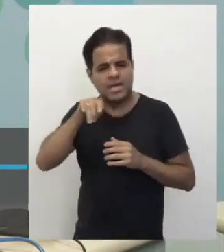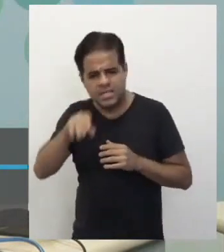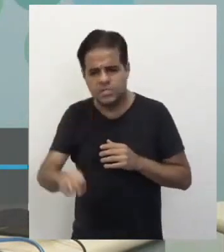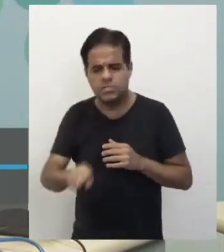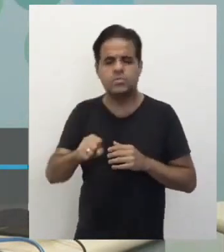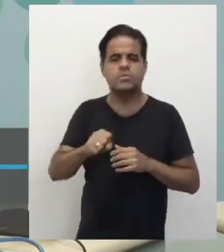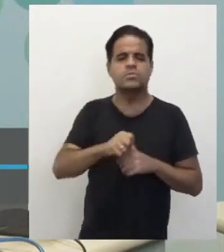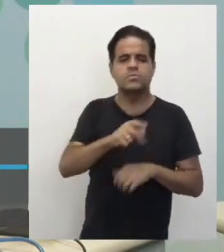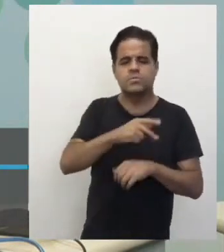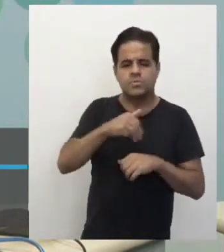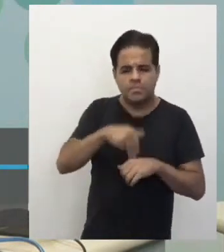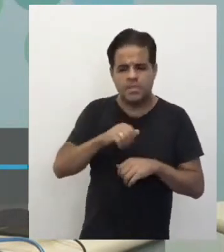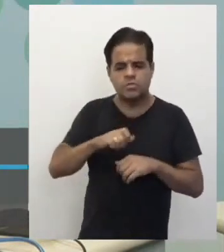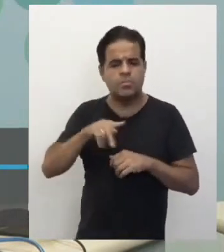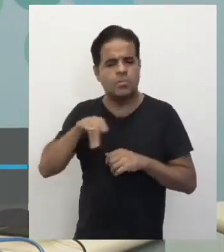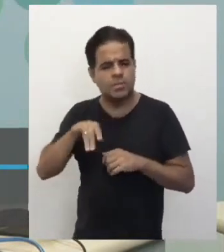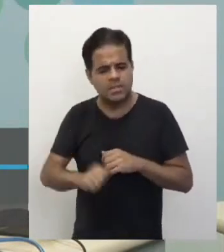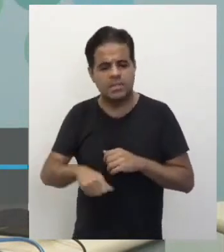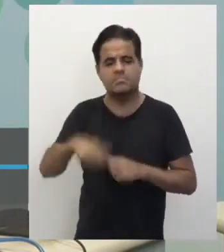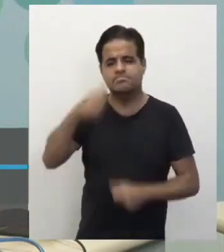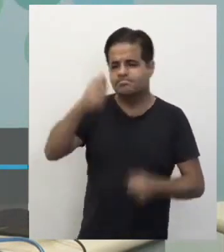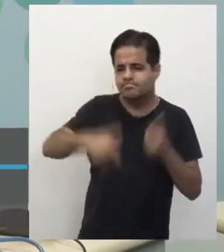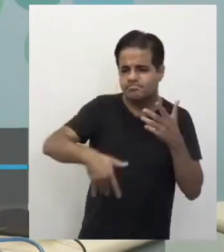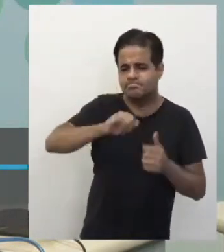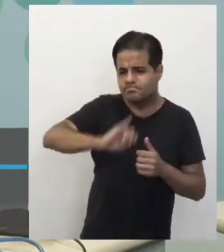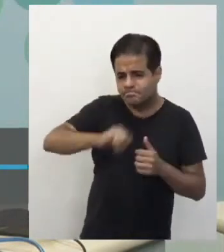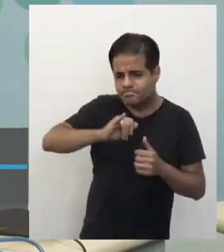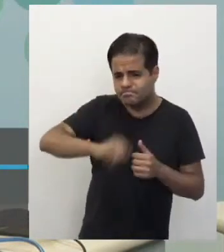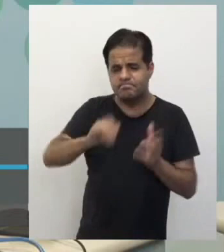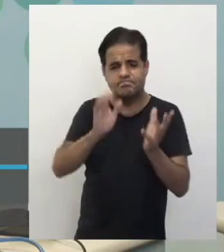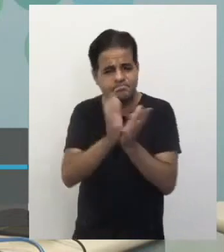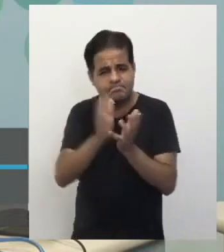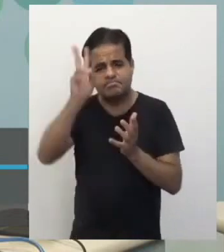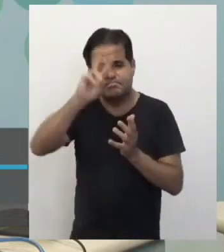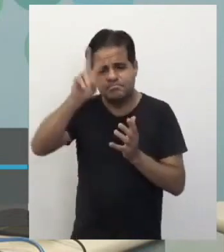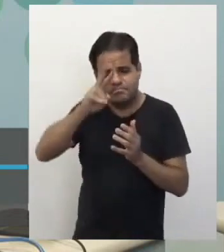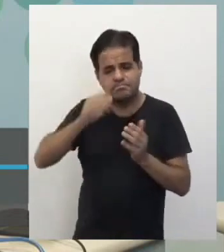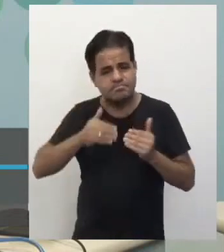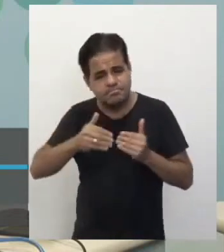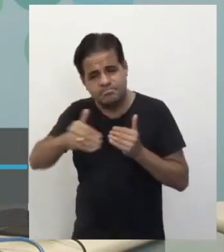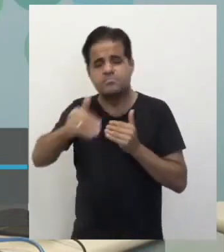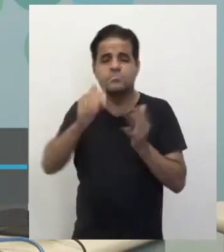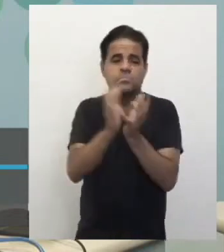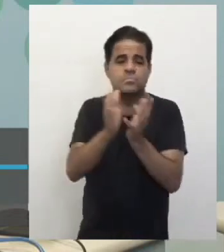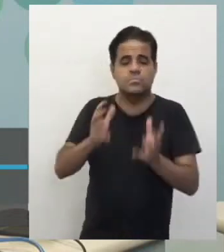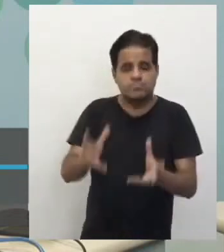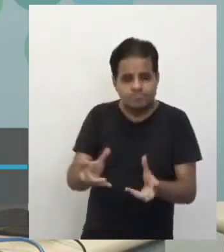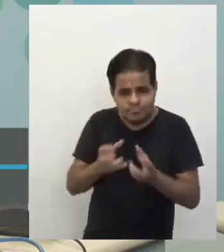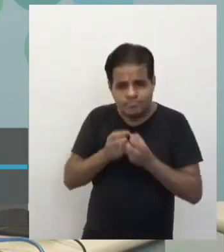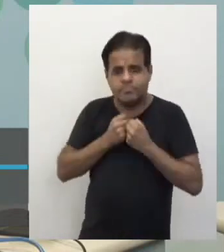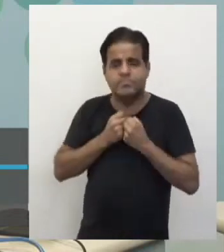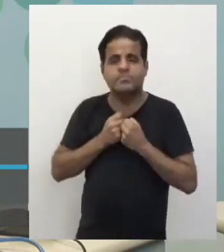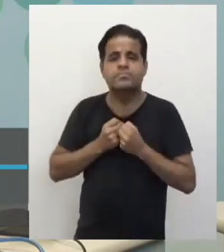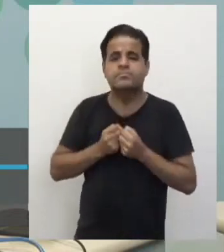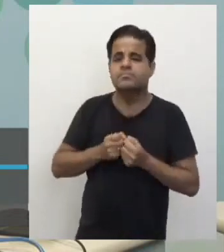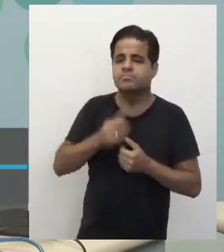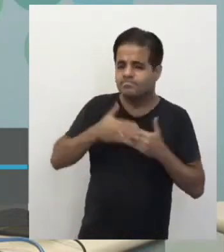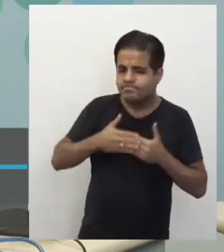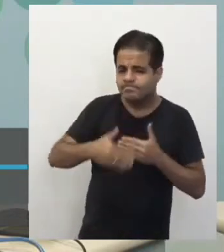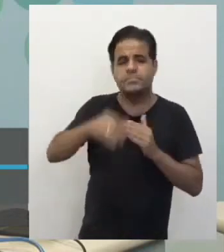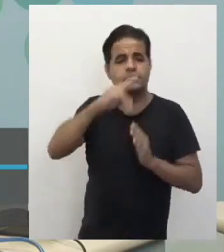da Mesopotâmia, contando a história desses povos a partir de um conhecimento extraído dessas fontes e